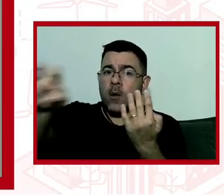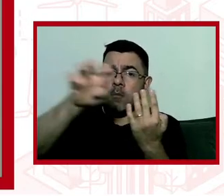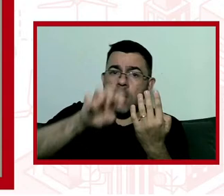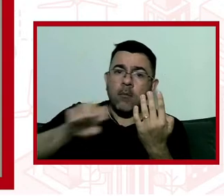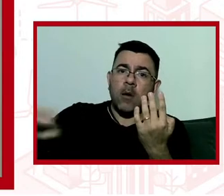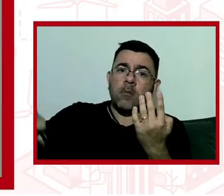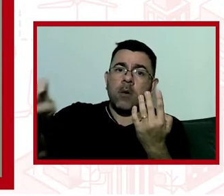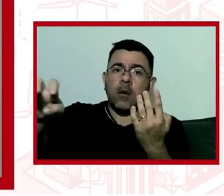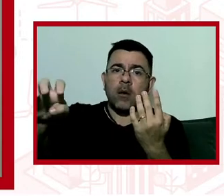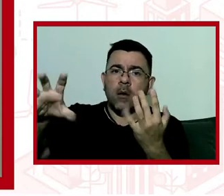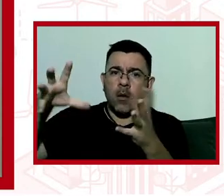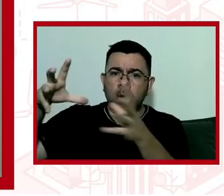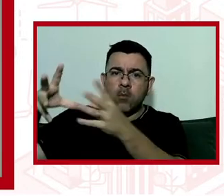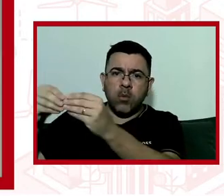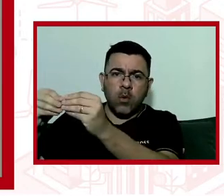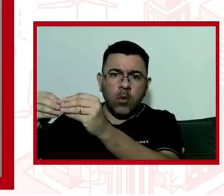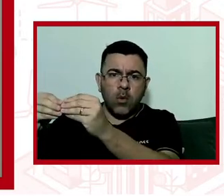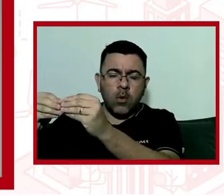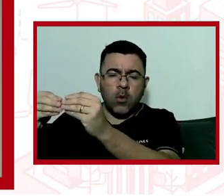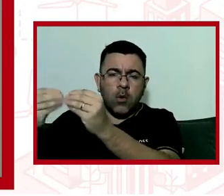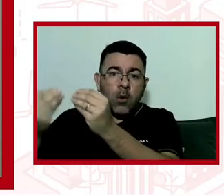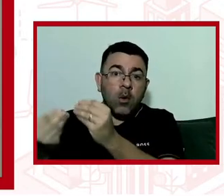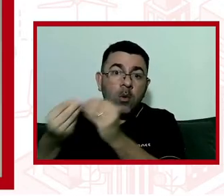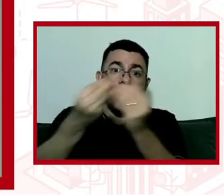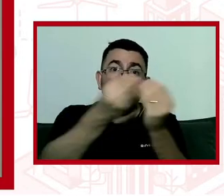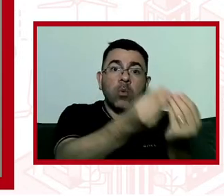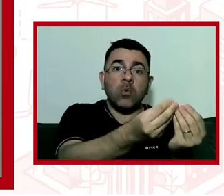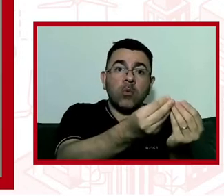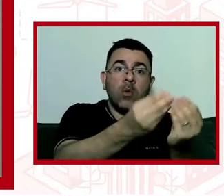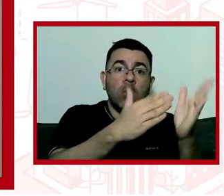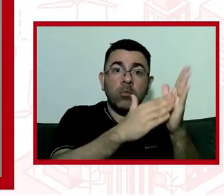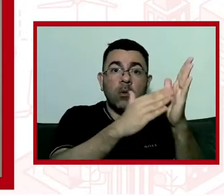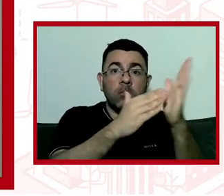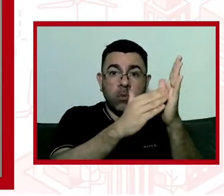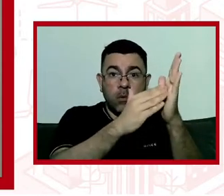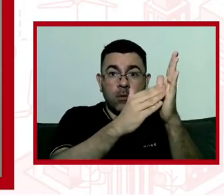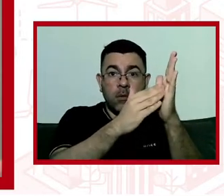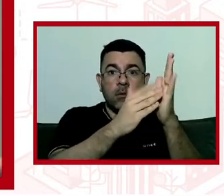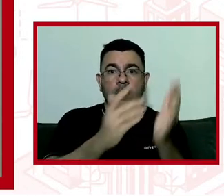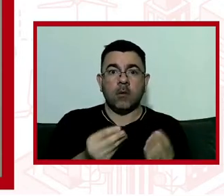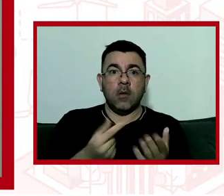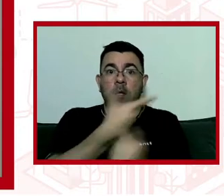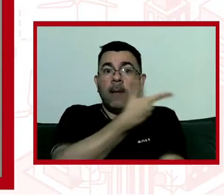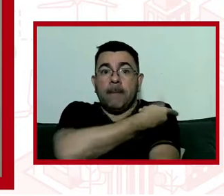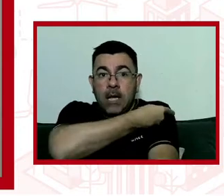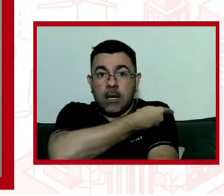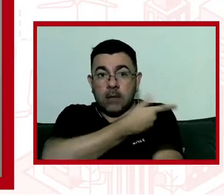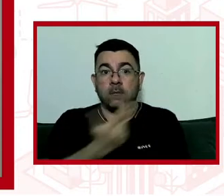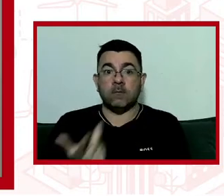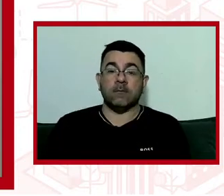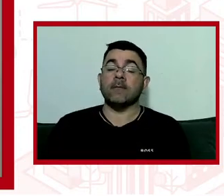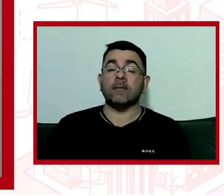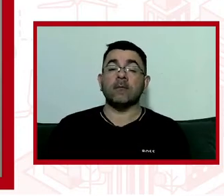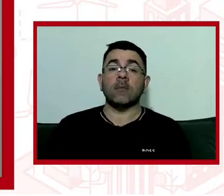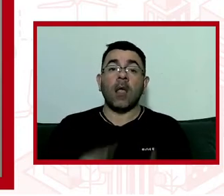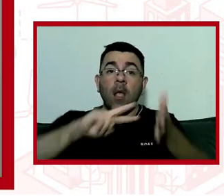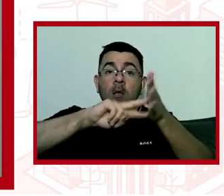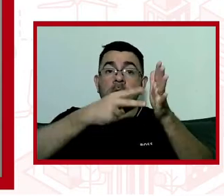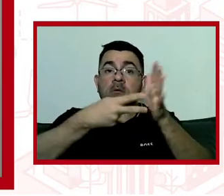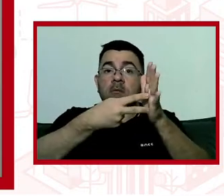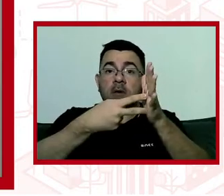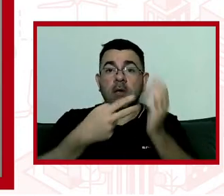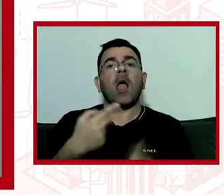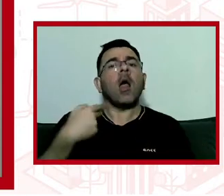da município e quem aplica vacina no Brasil são os municípios Então o que é que isso significaria que a gente